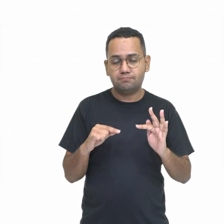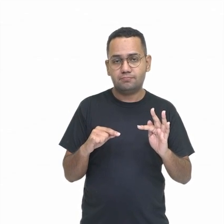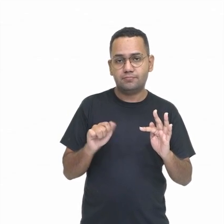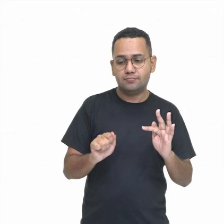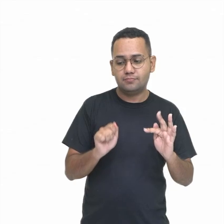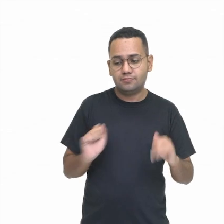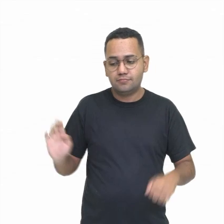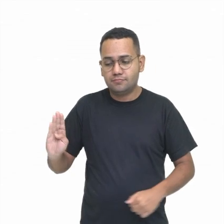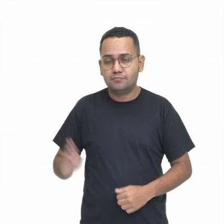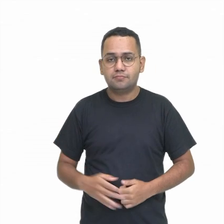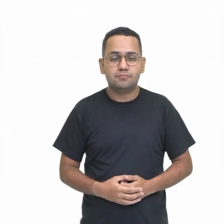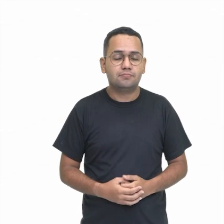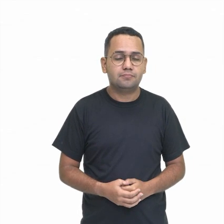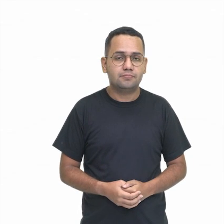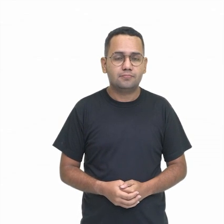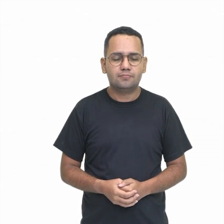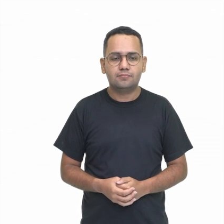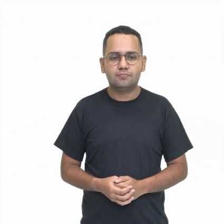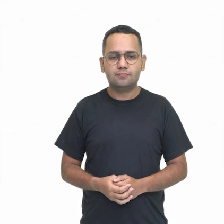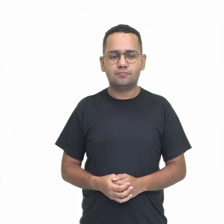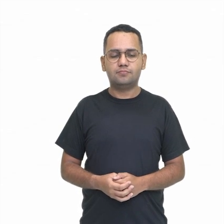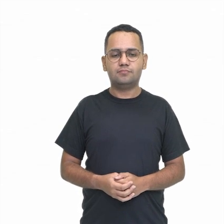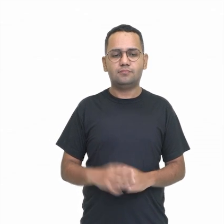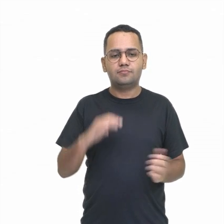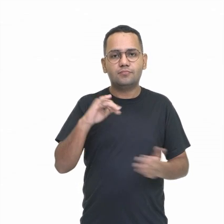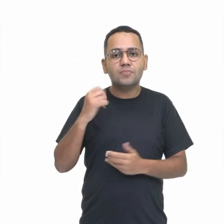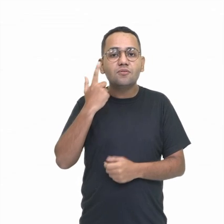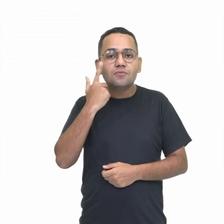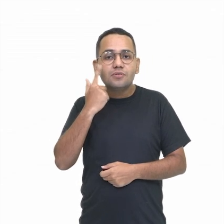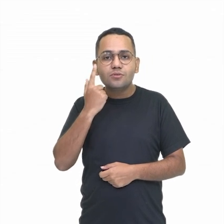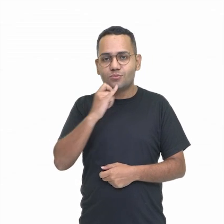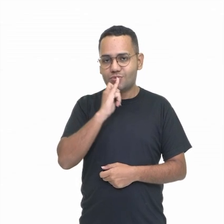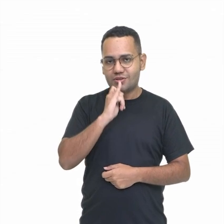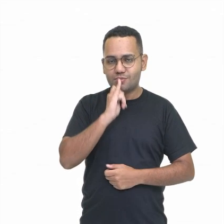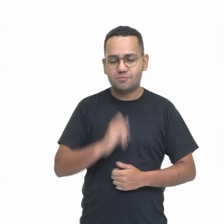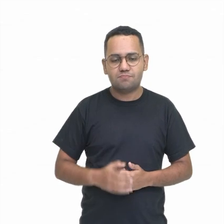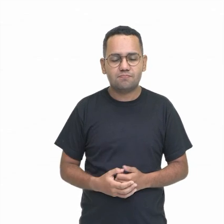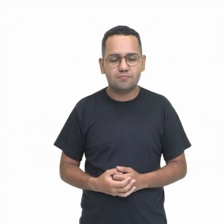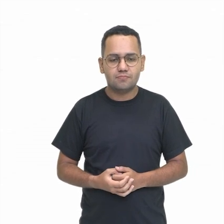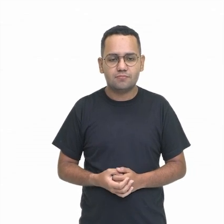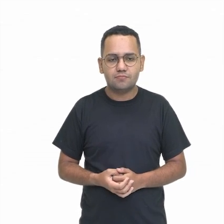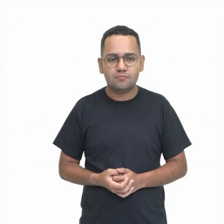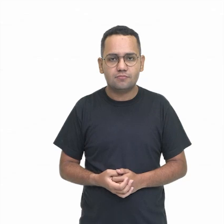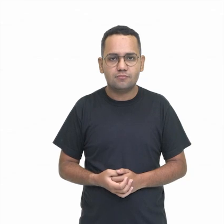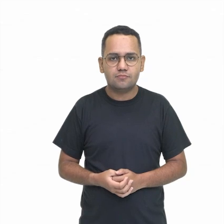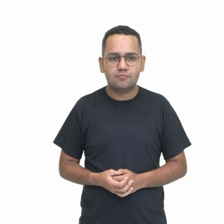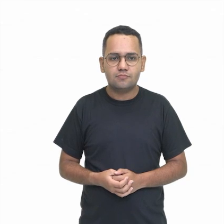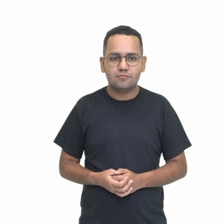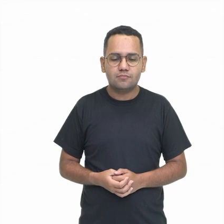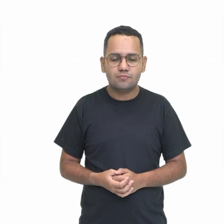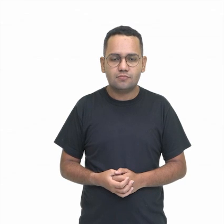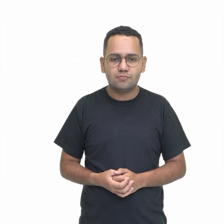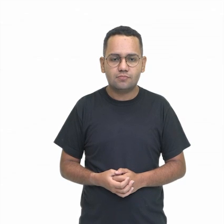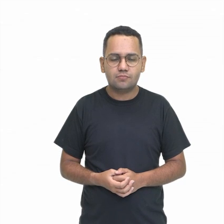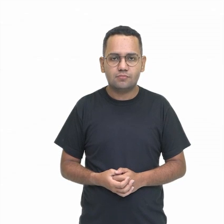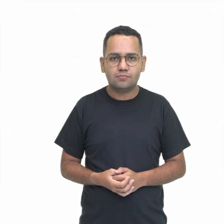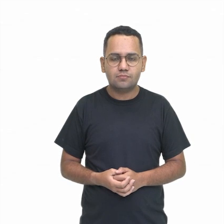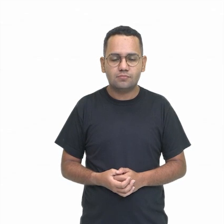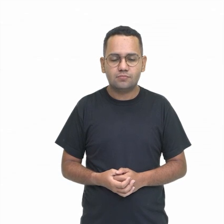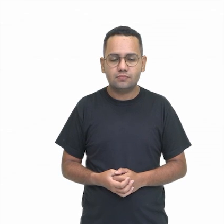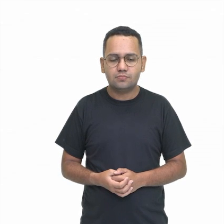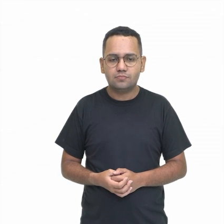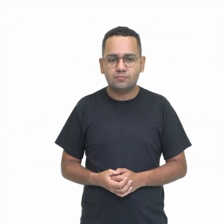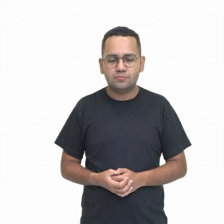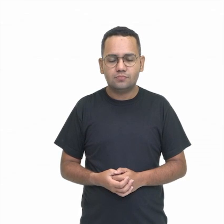B tá então um dos exemplos que nós mostramos né foi o conjunto A e o conjunto